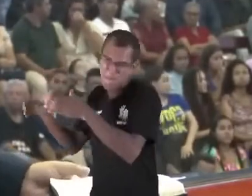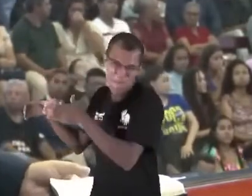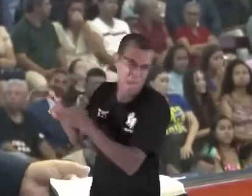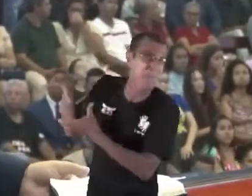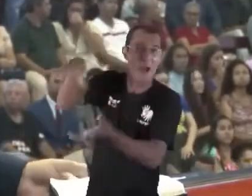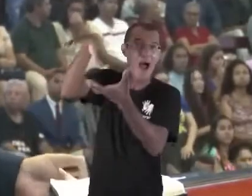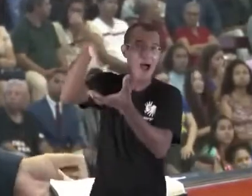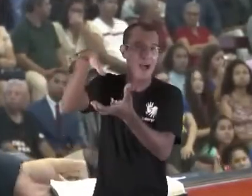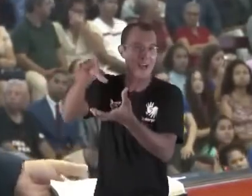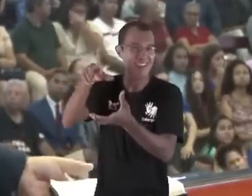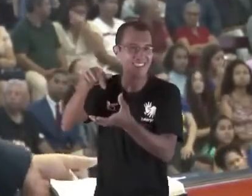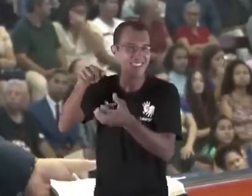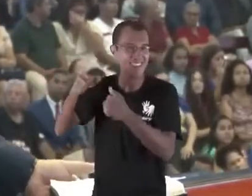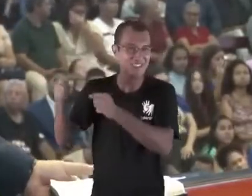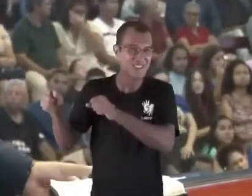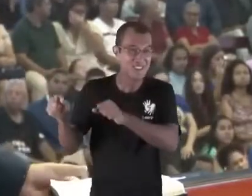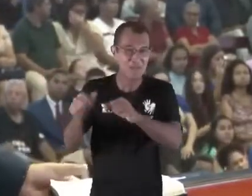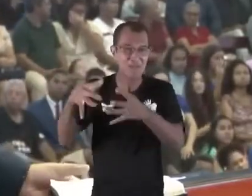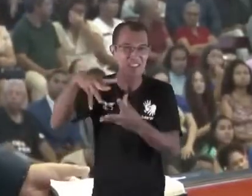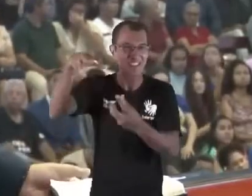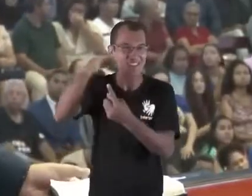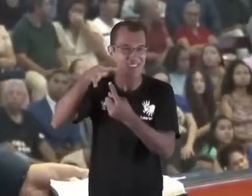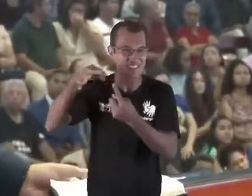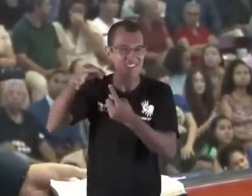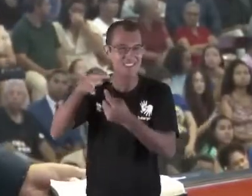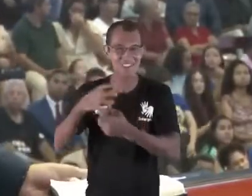para tanto quanto lhe seja possível,